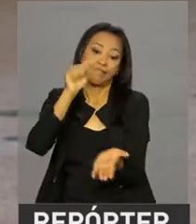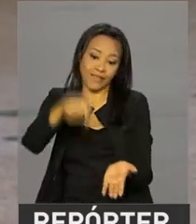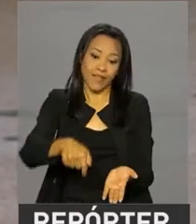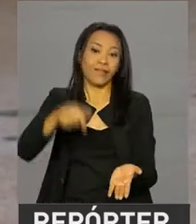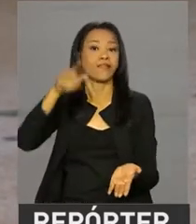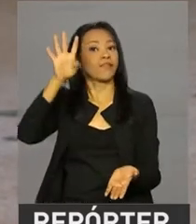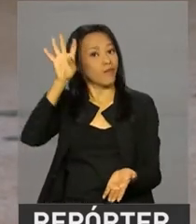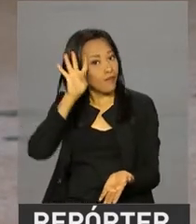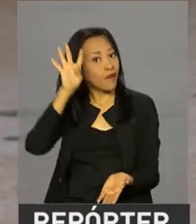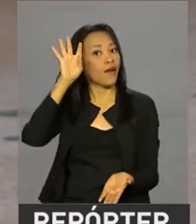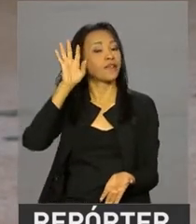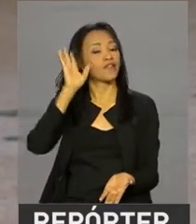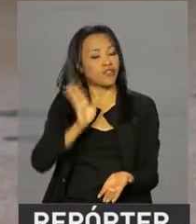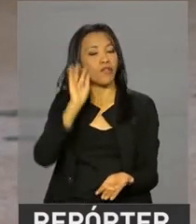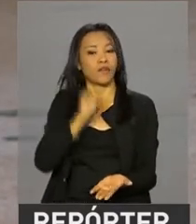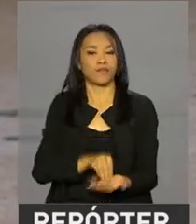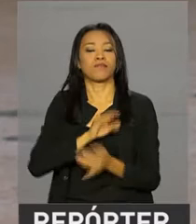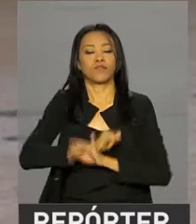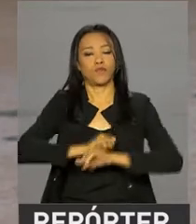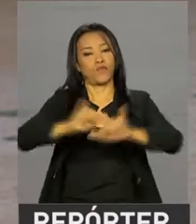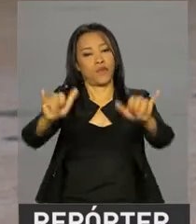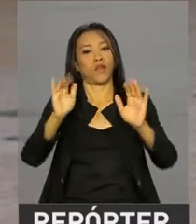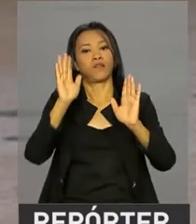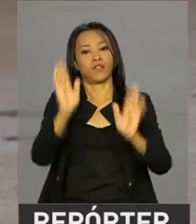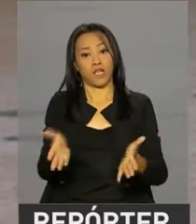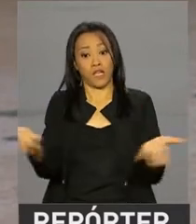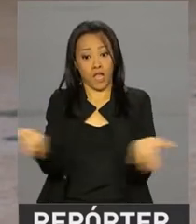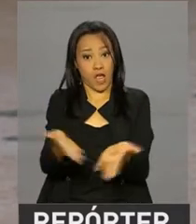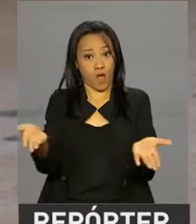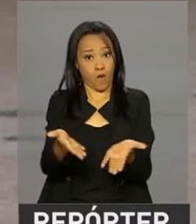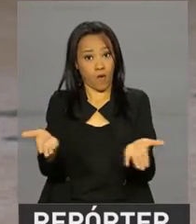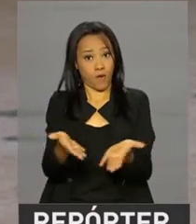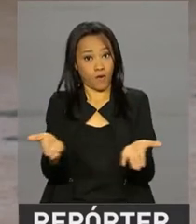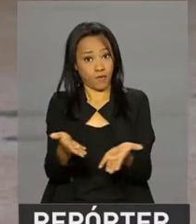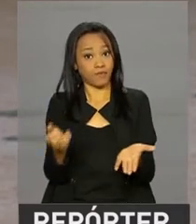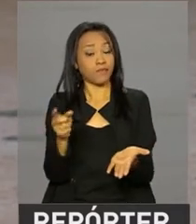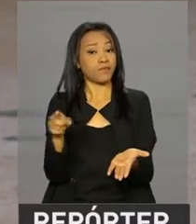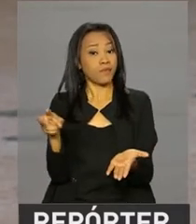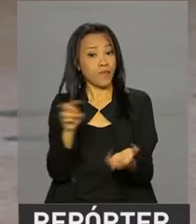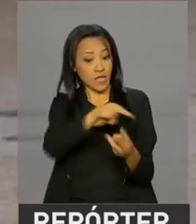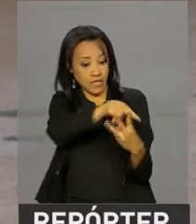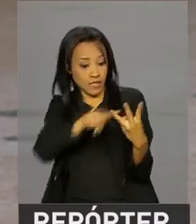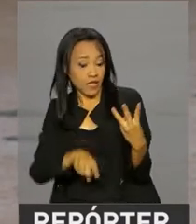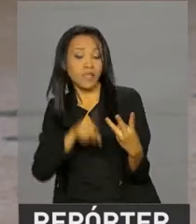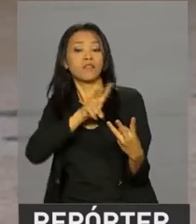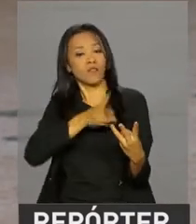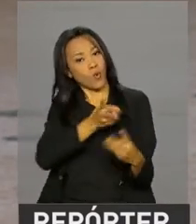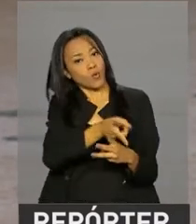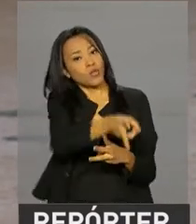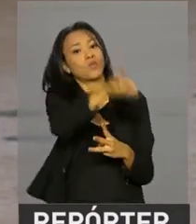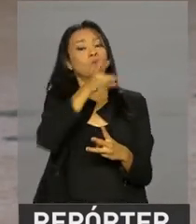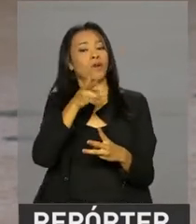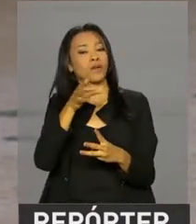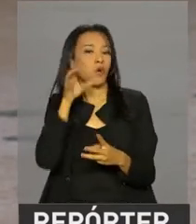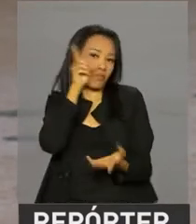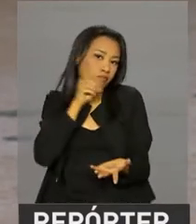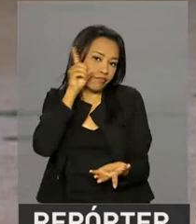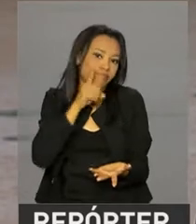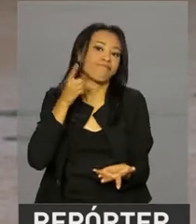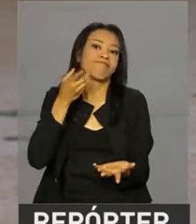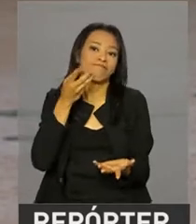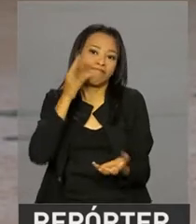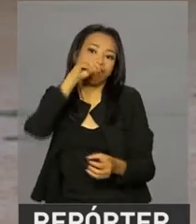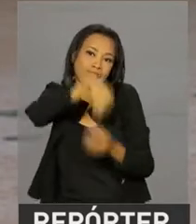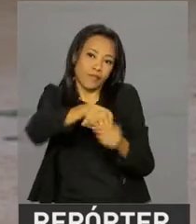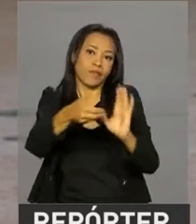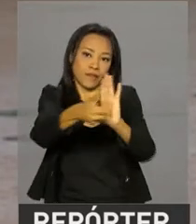Essa exoneração foi publicada no Diário Oficial da União e agora eles retomam, portanto, o mandato como parlamentar lá na